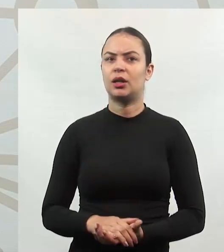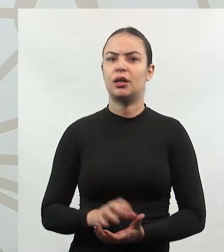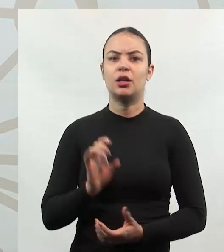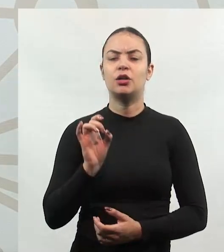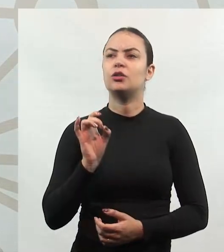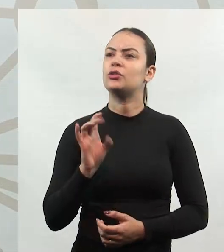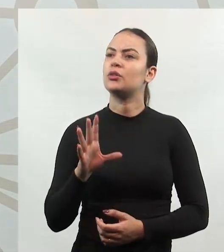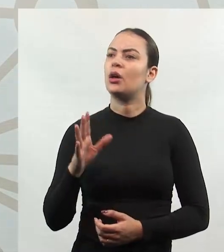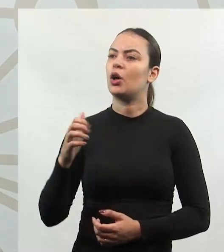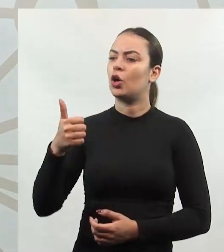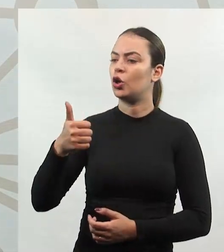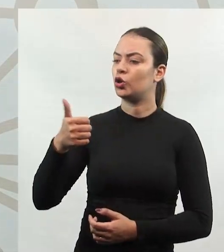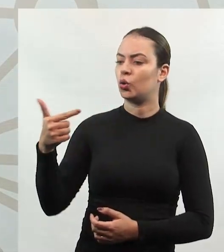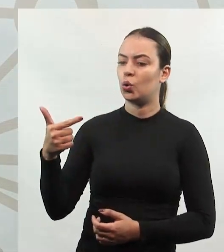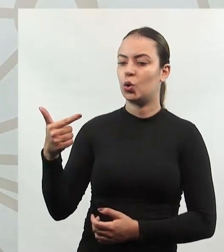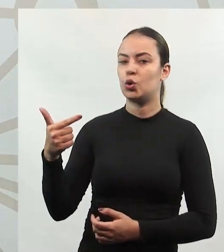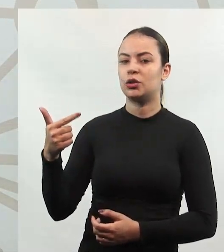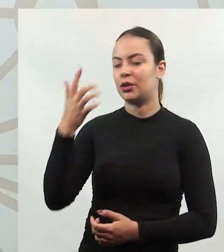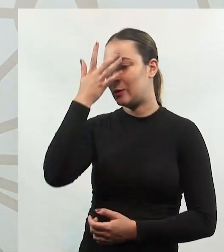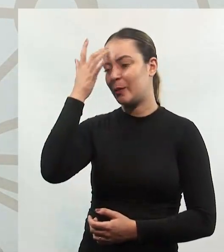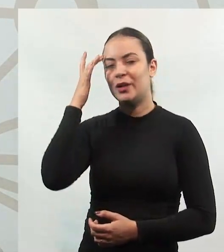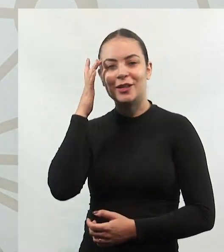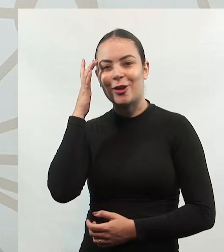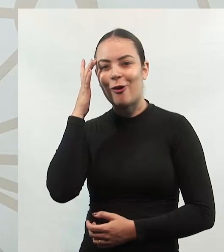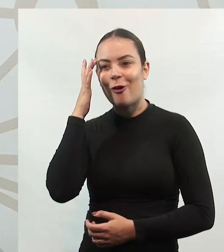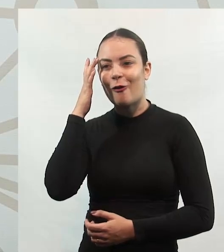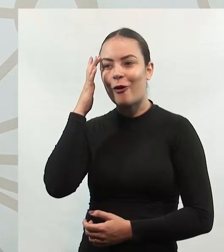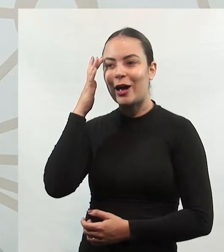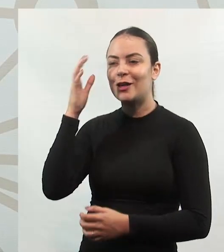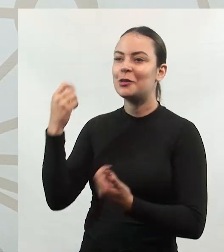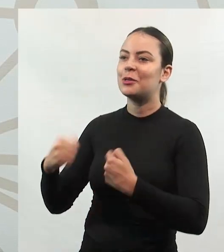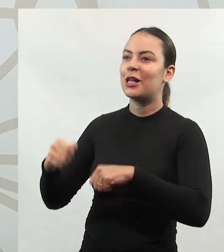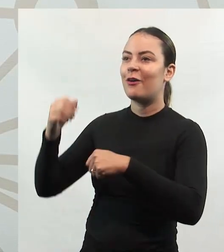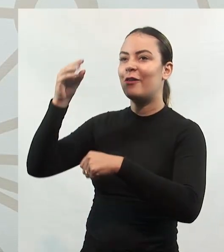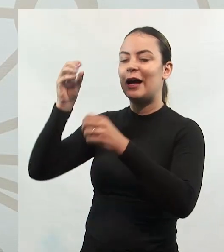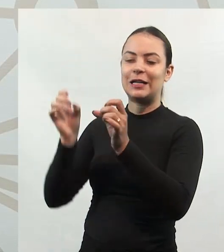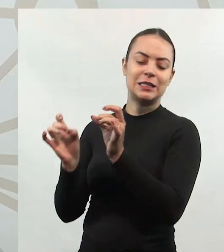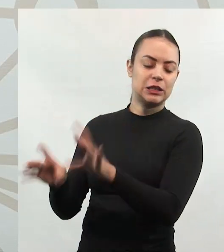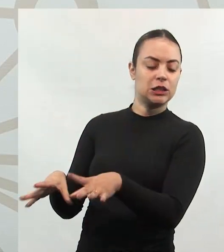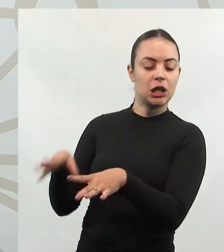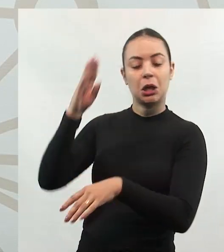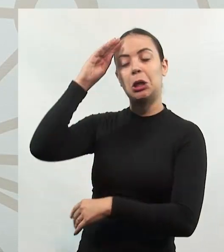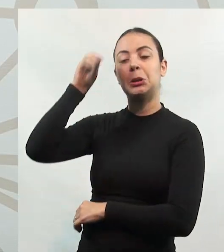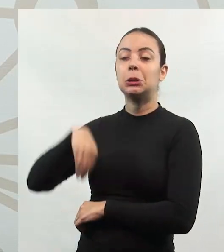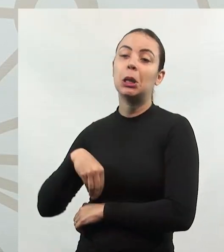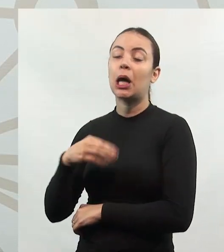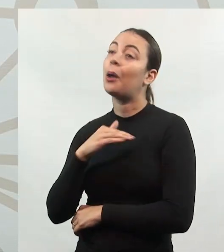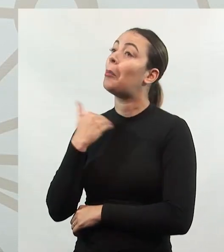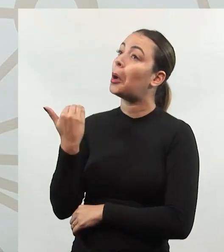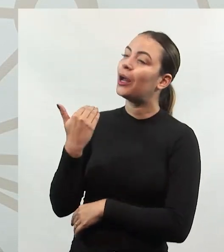o primeiro vestibular de medicina. Eu fiquei na